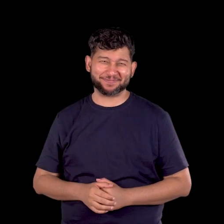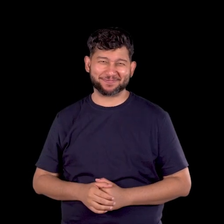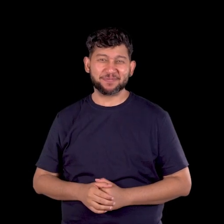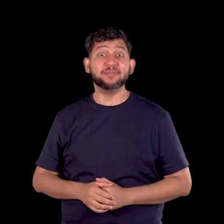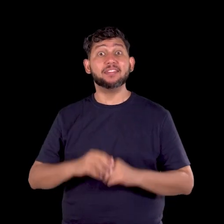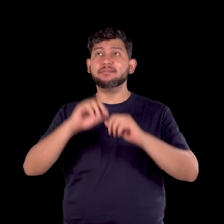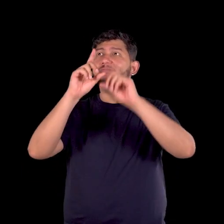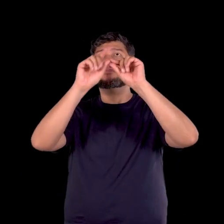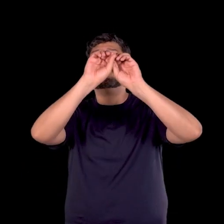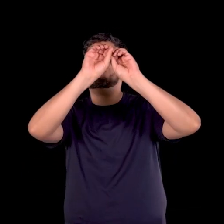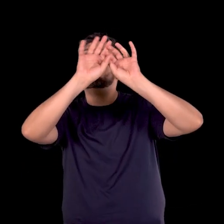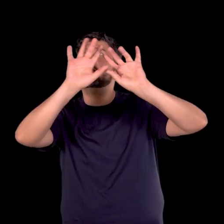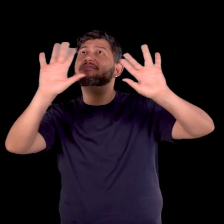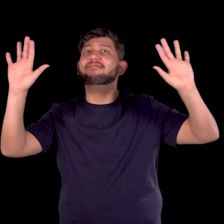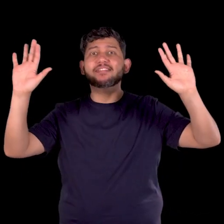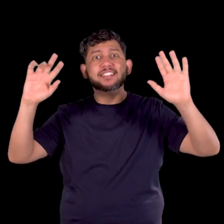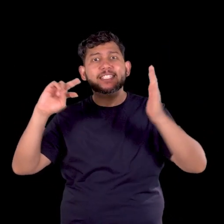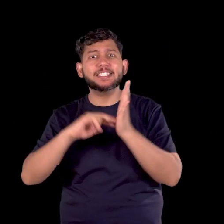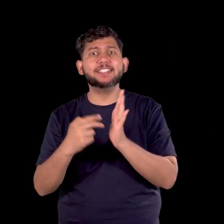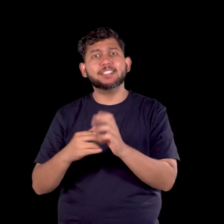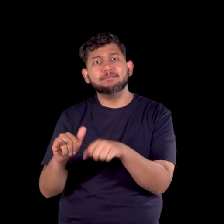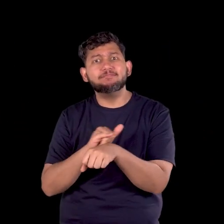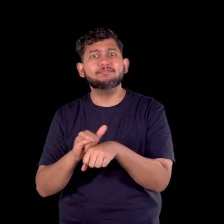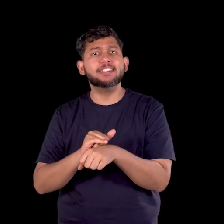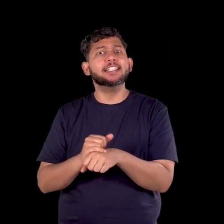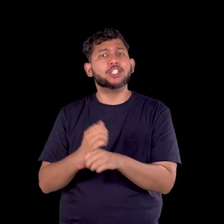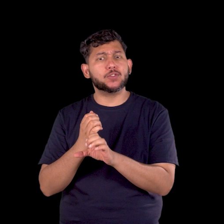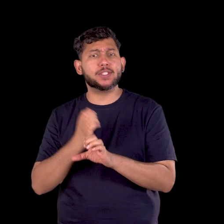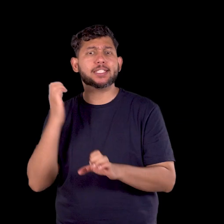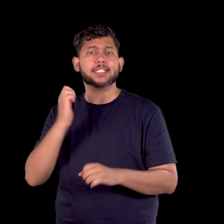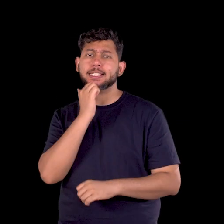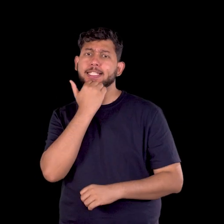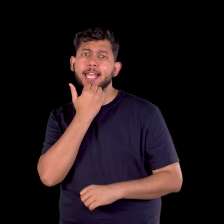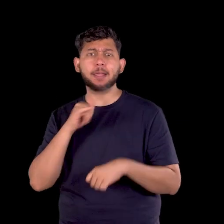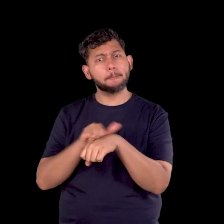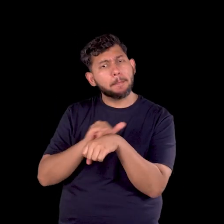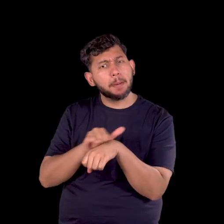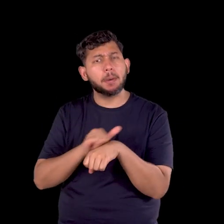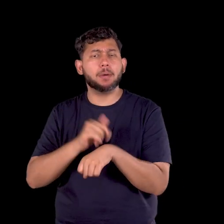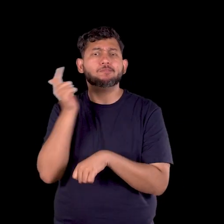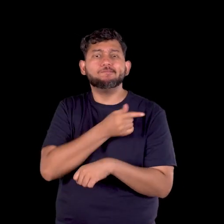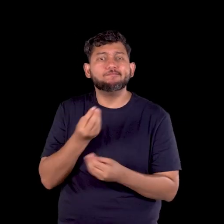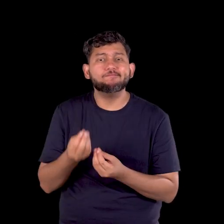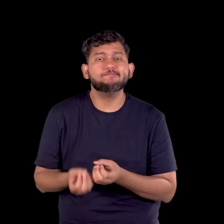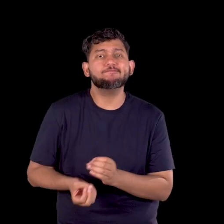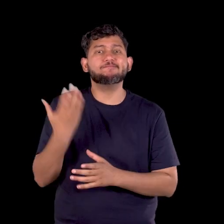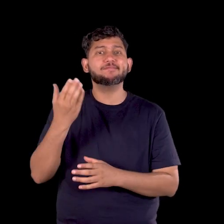da Terra. O lançamento de novas missões espaciais representa o aperfeiçoamento da